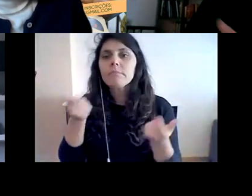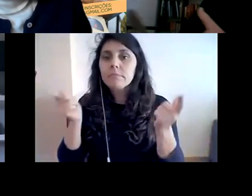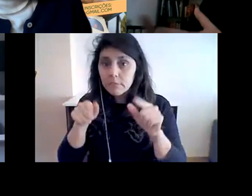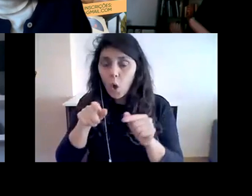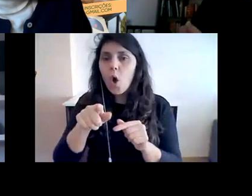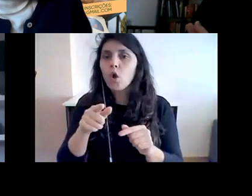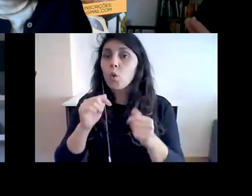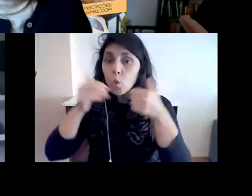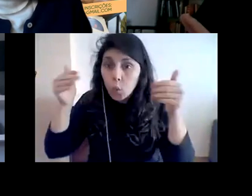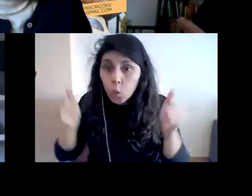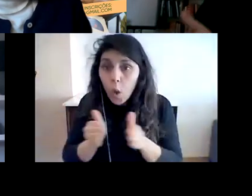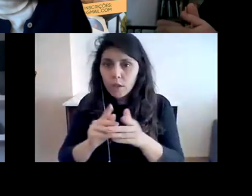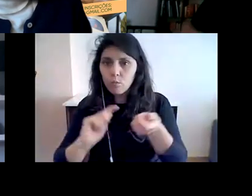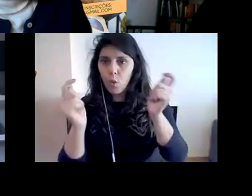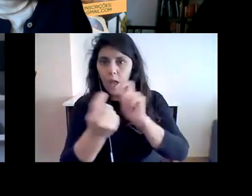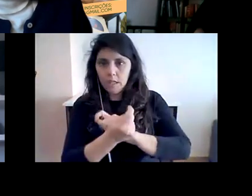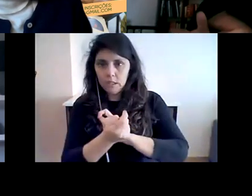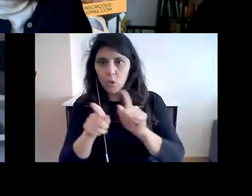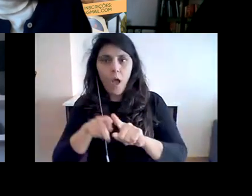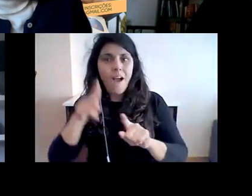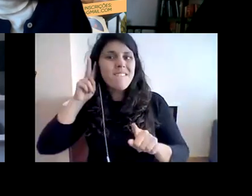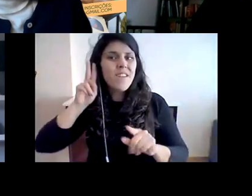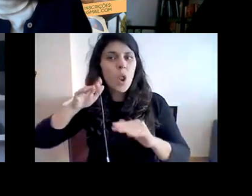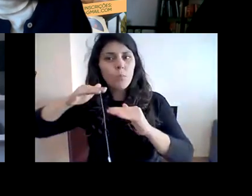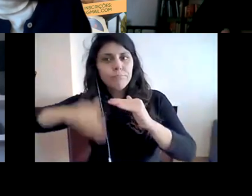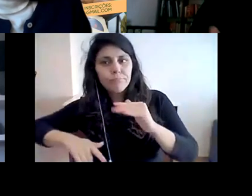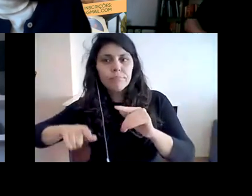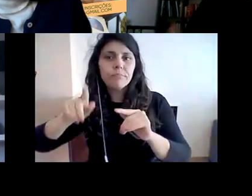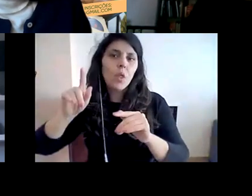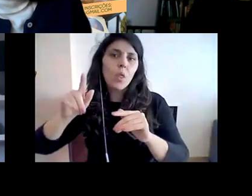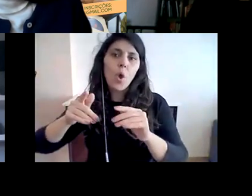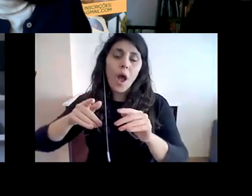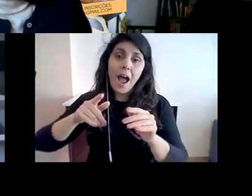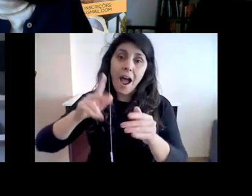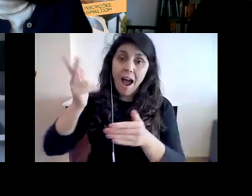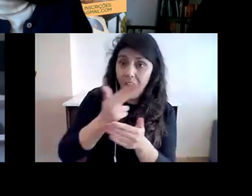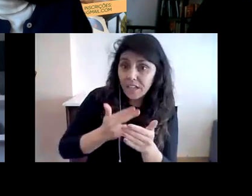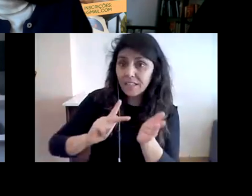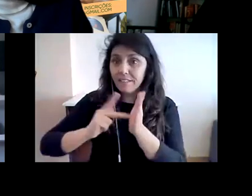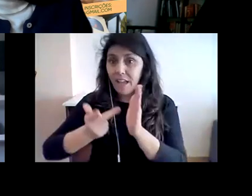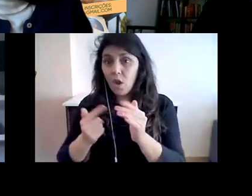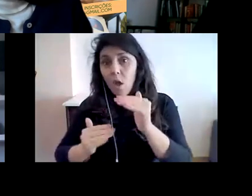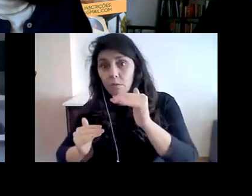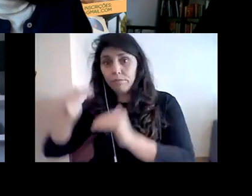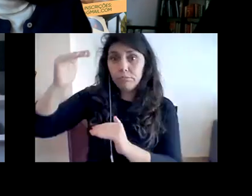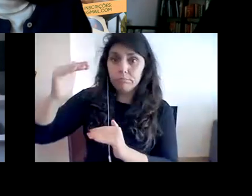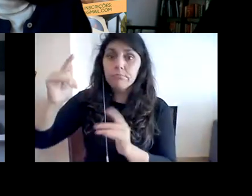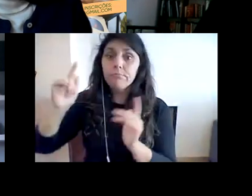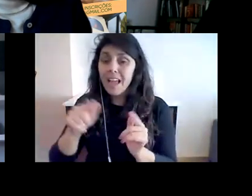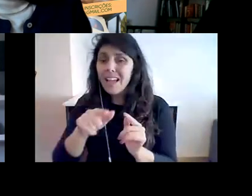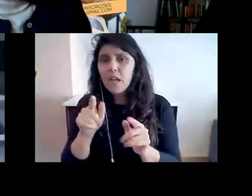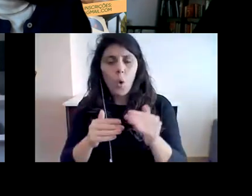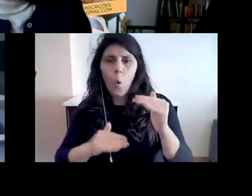reformas feitas, vão desvalorizar a componente artística, a componente de cidadania, como disse o Eduardo, e vão reforçar o academicismo. Olha, isto é